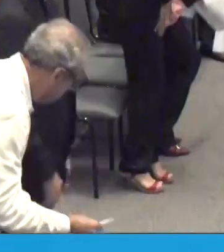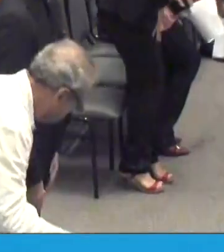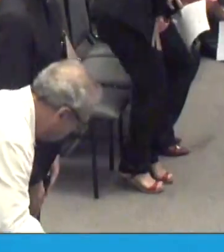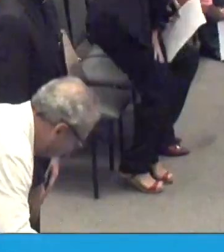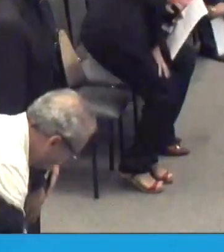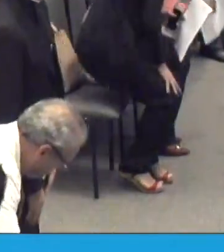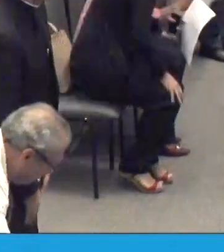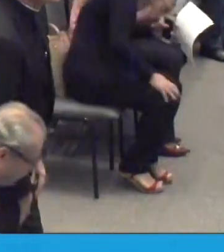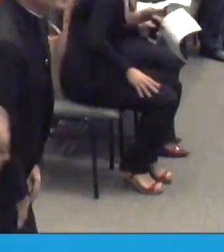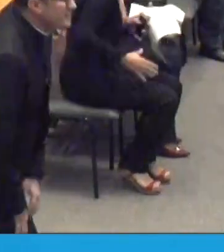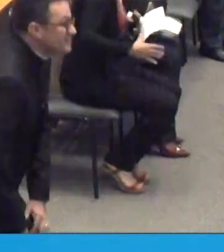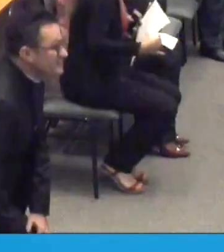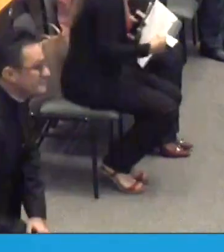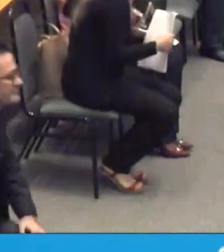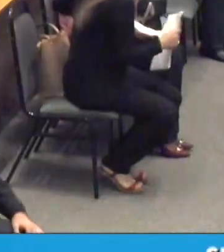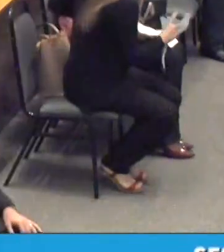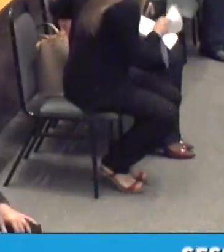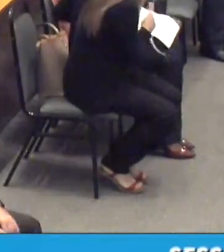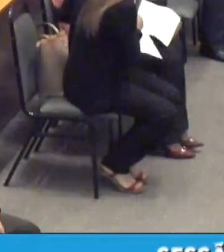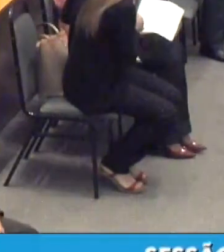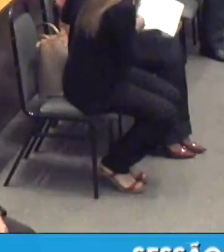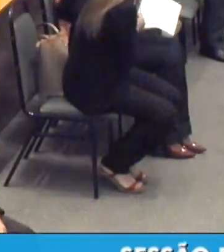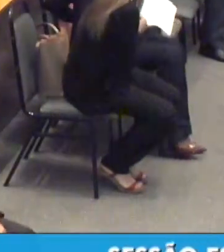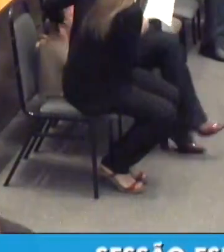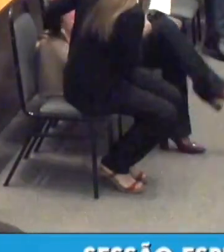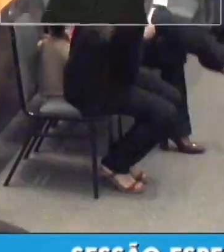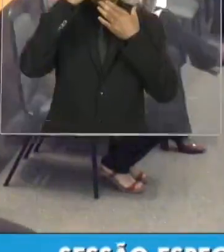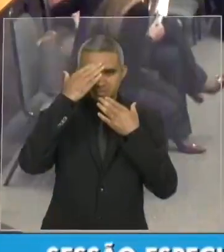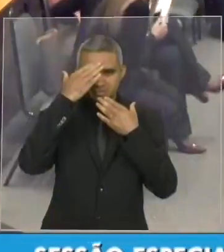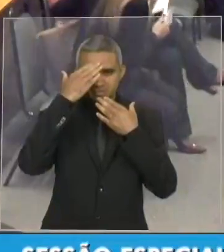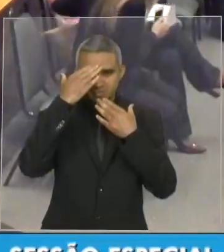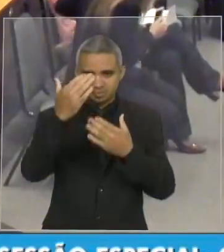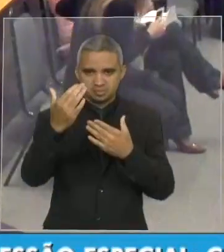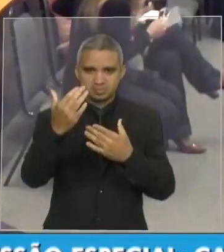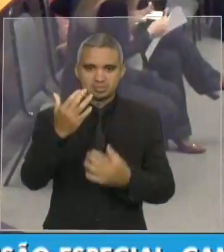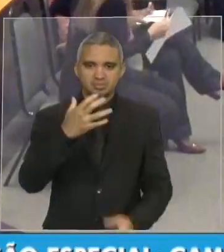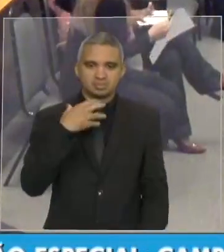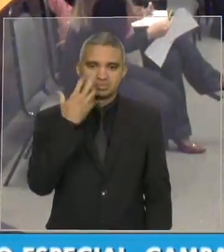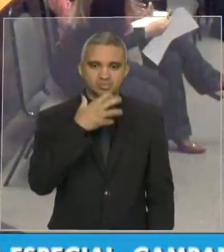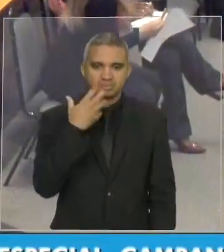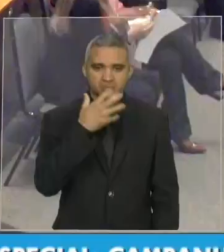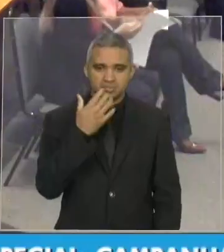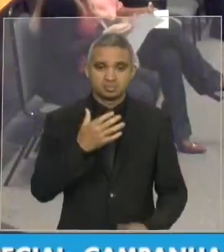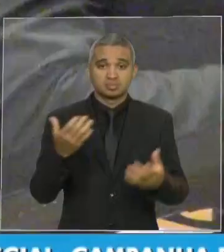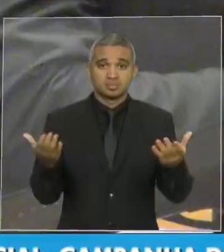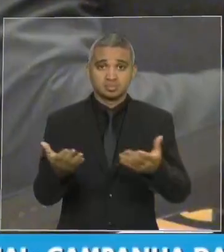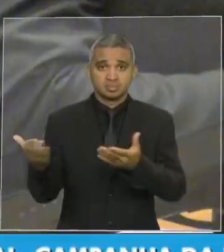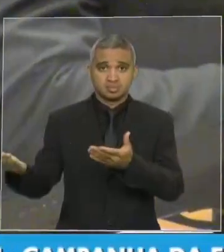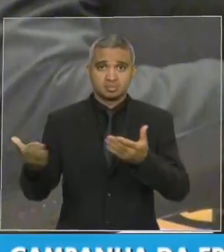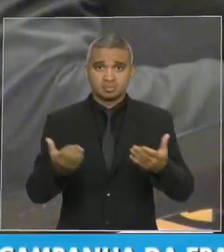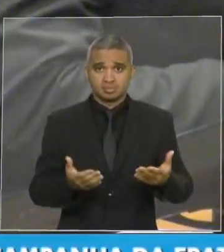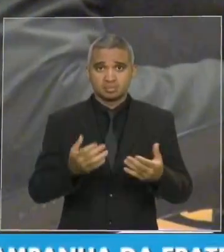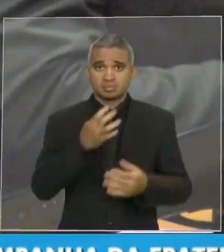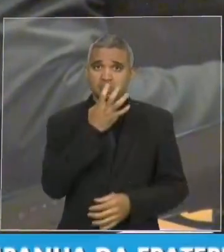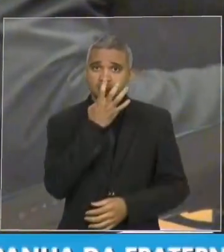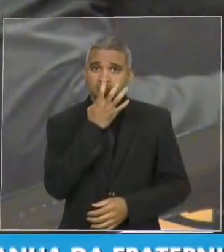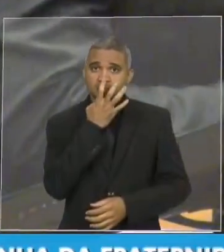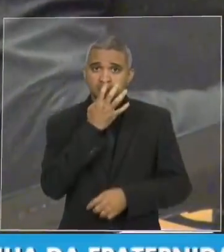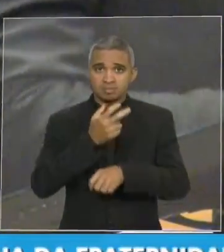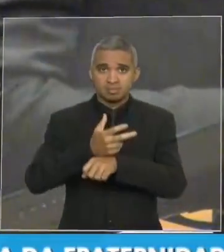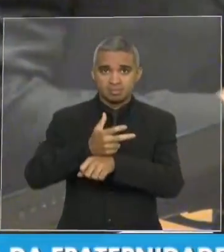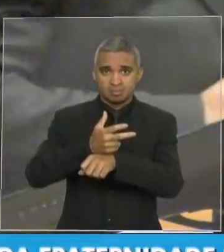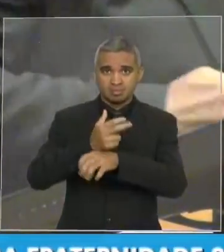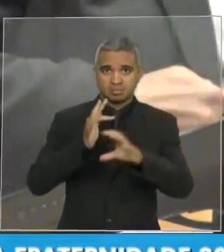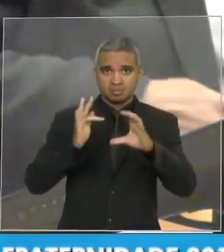Muito obrigado pela apresentação. Quero agora convidá-los a assistir à exibição de vídeo sobre a campanha da